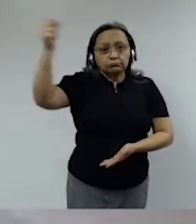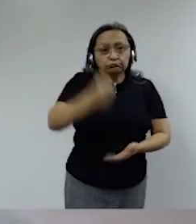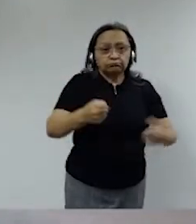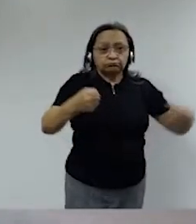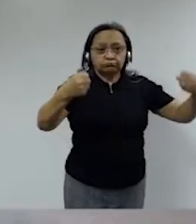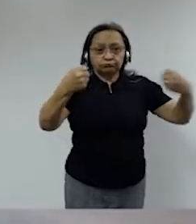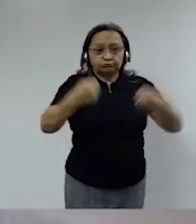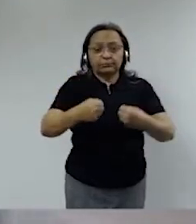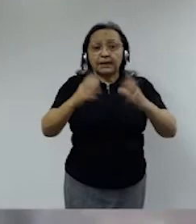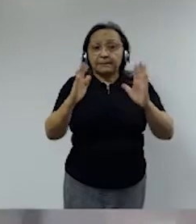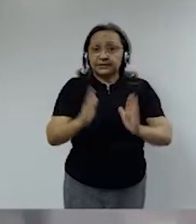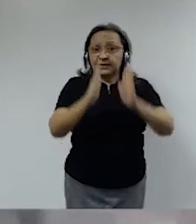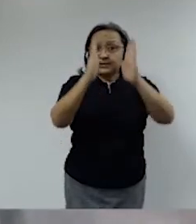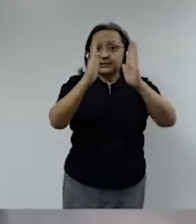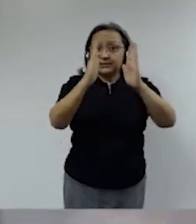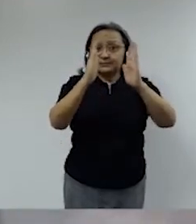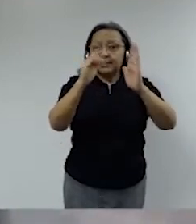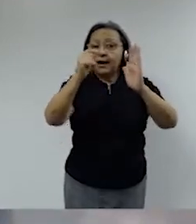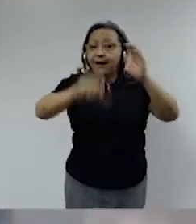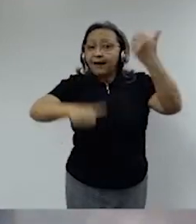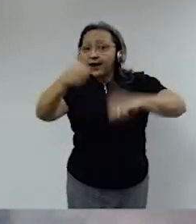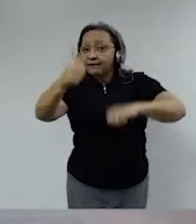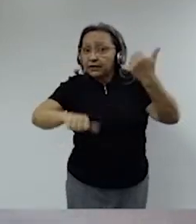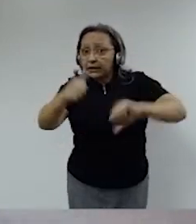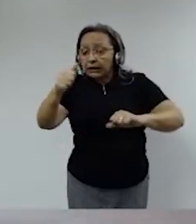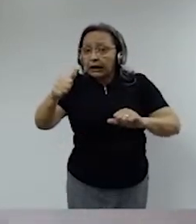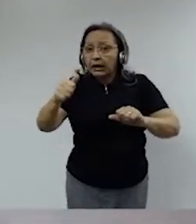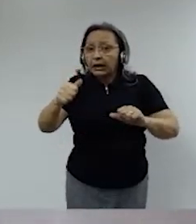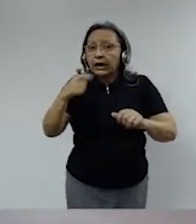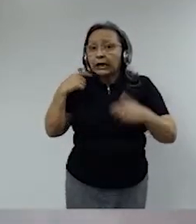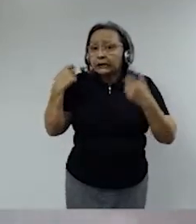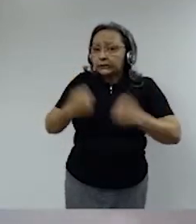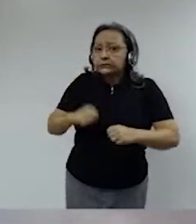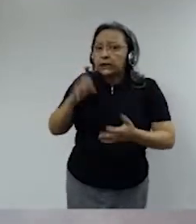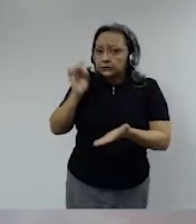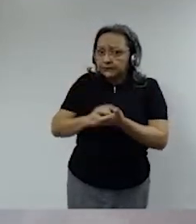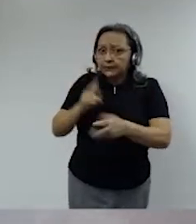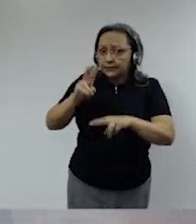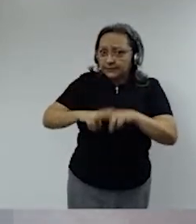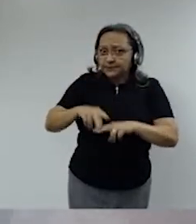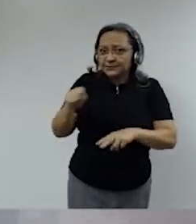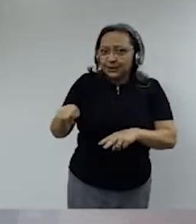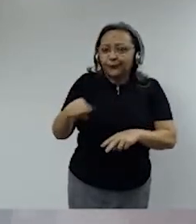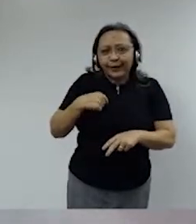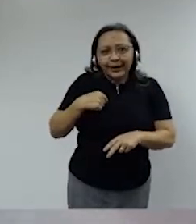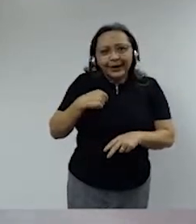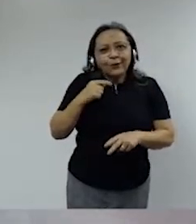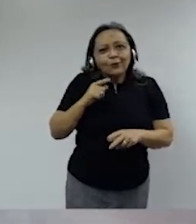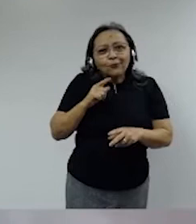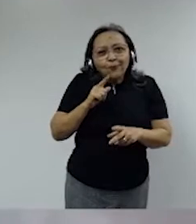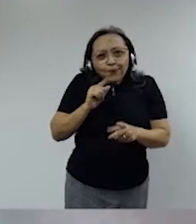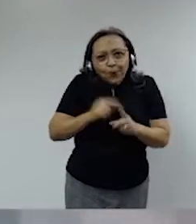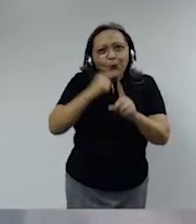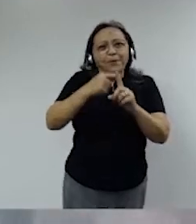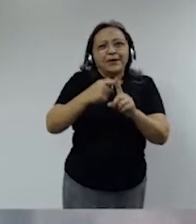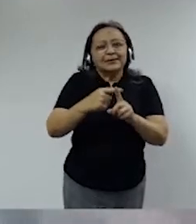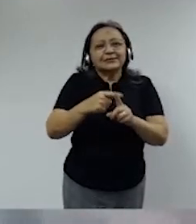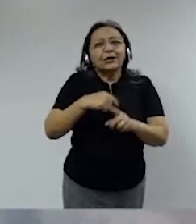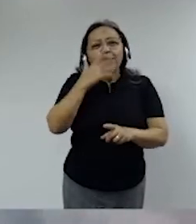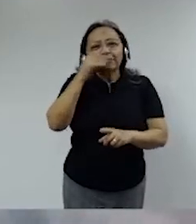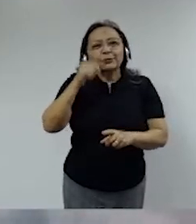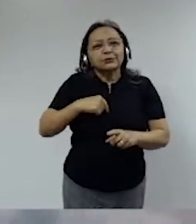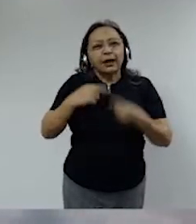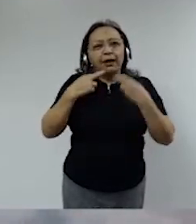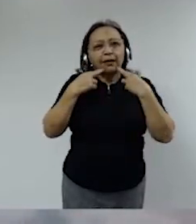que se avalie a legalidade e a necessidade daquela prisão. Eu vou um pouco mais além, eu acho até, e isso pode ser